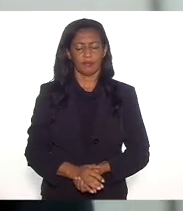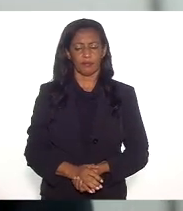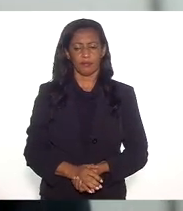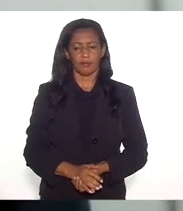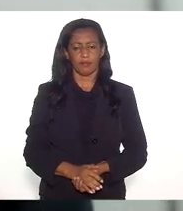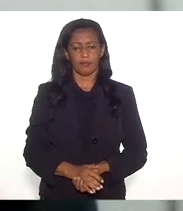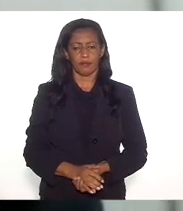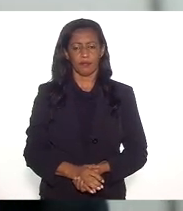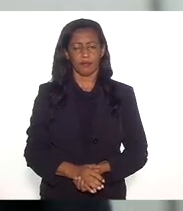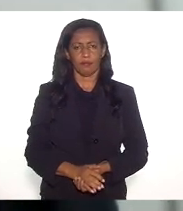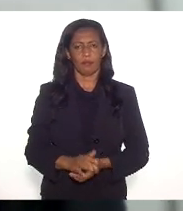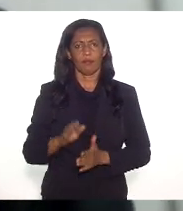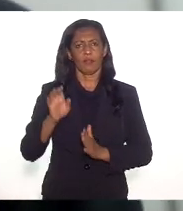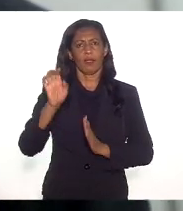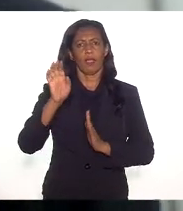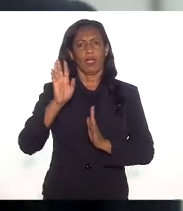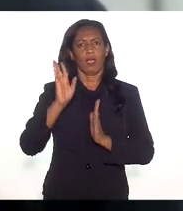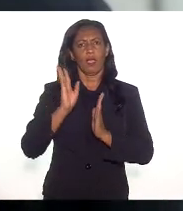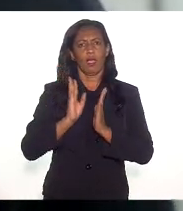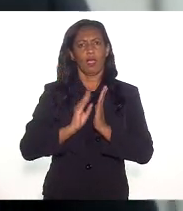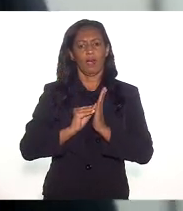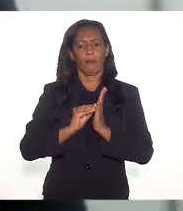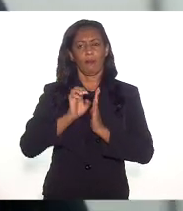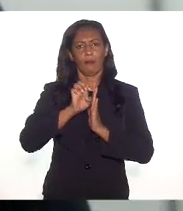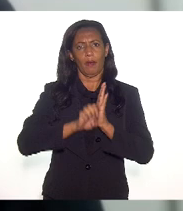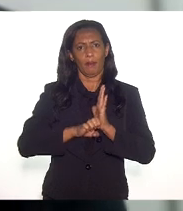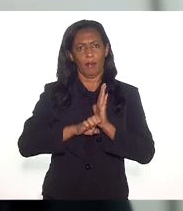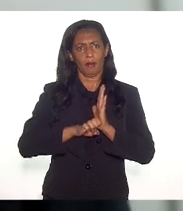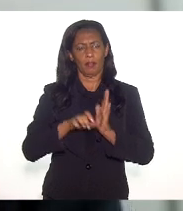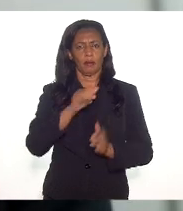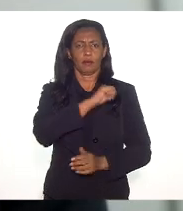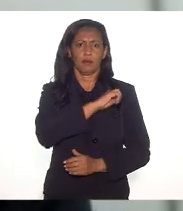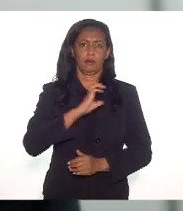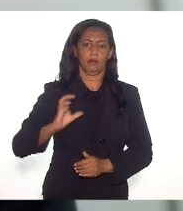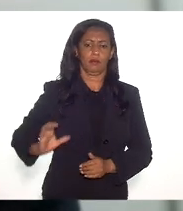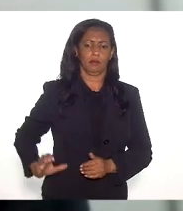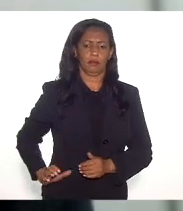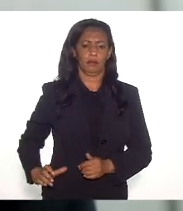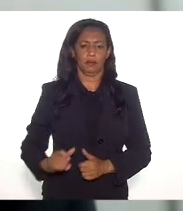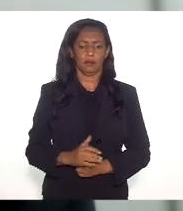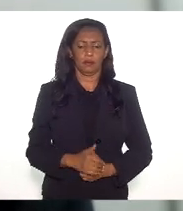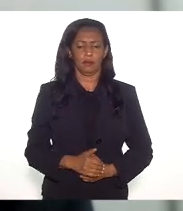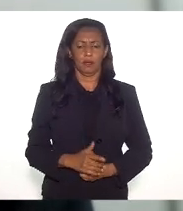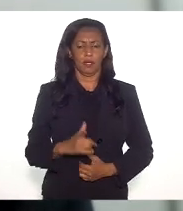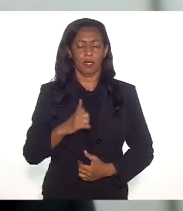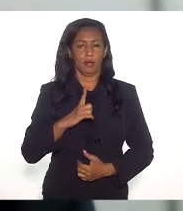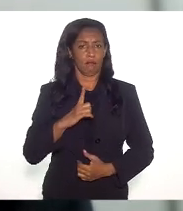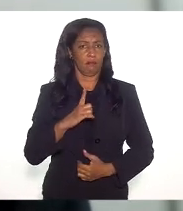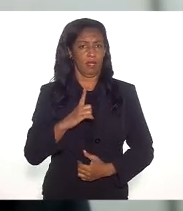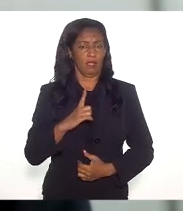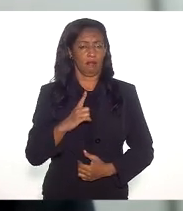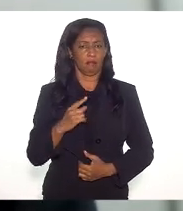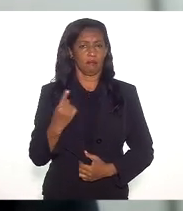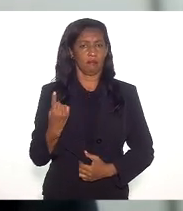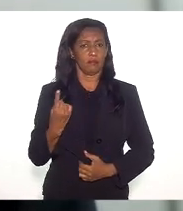A emenda constitucional do deputado André Siciliano, ela tem o sentido